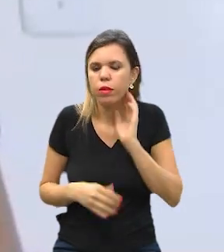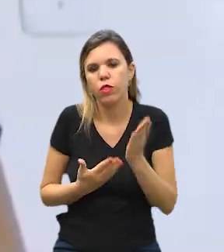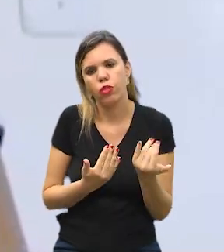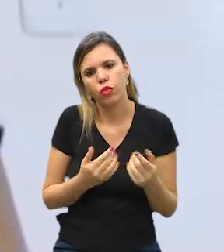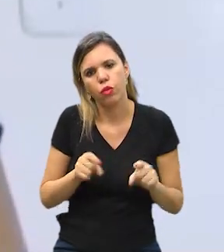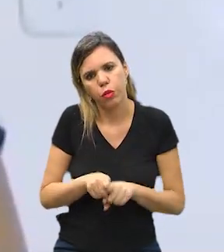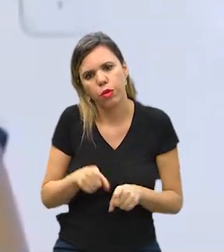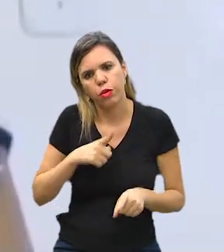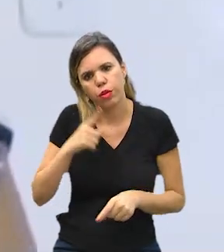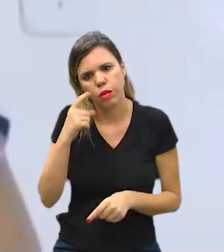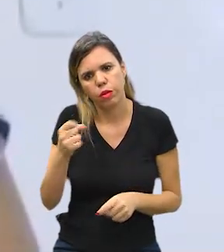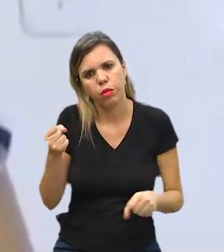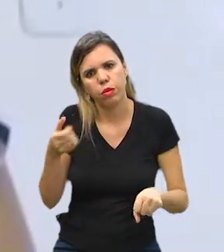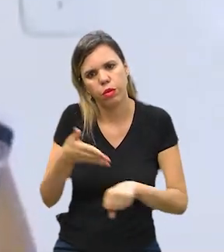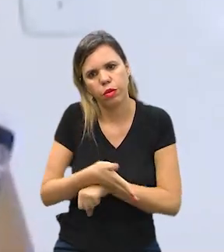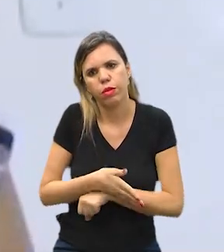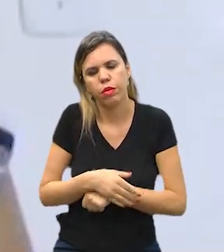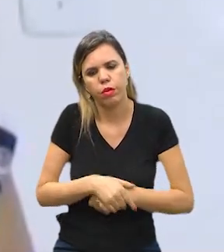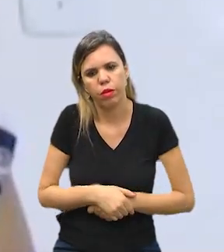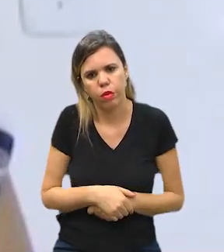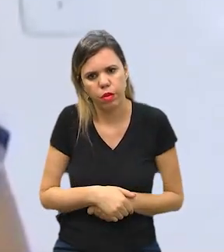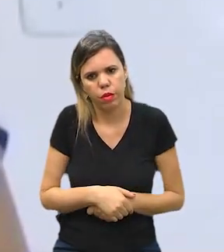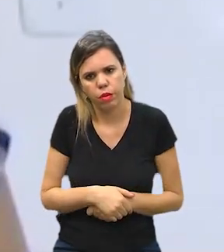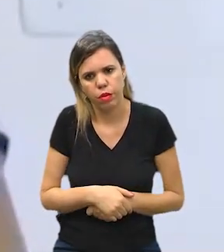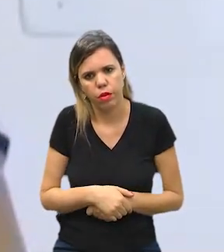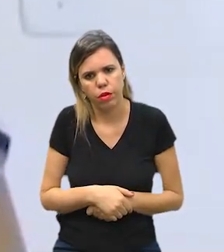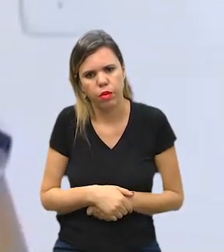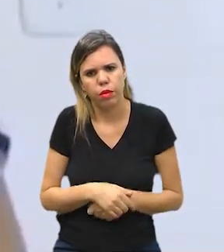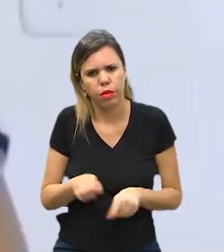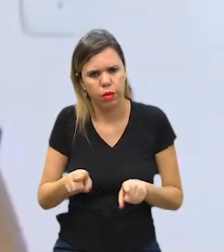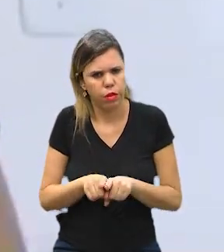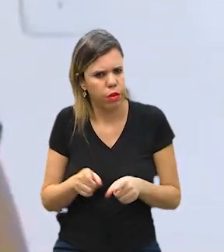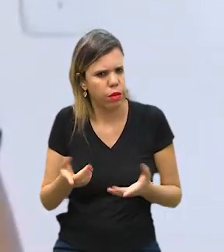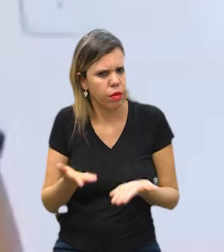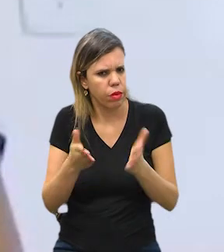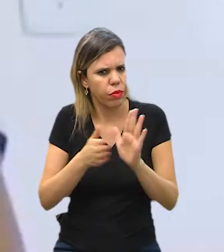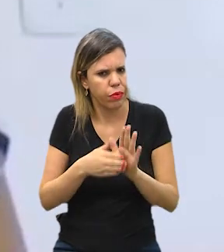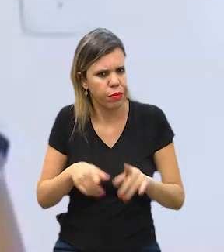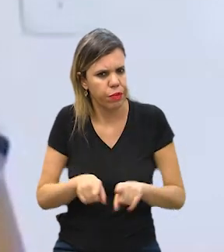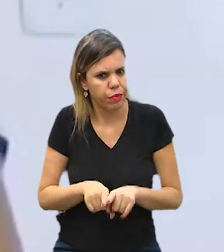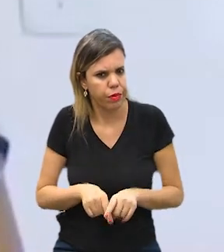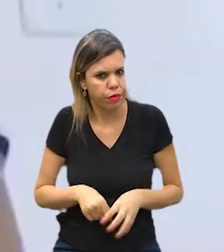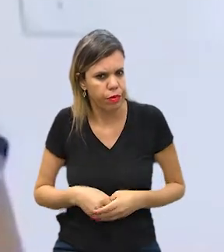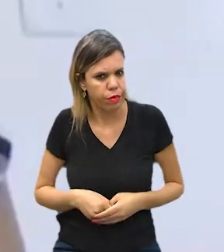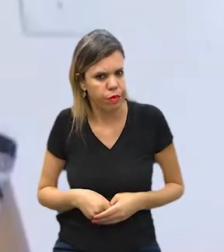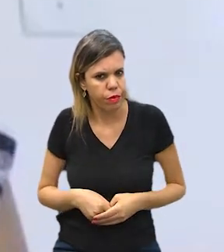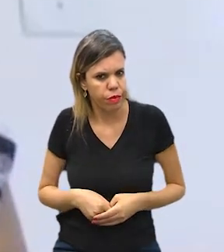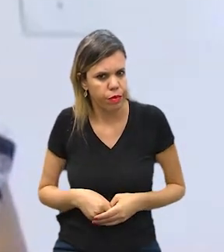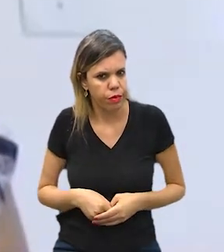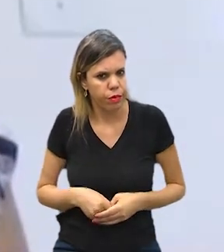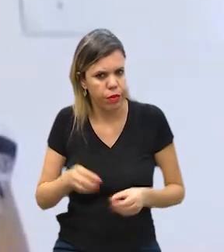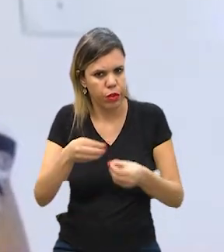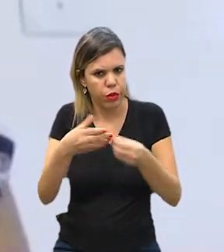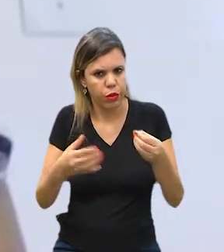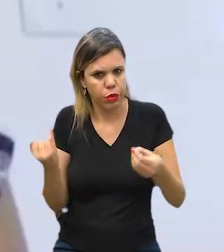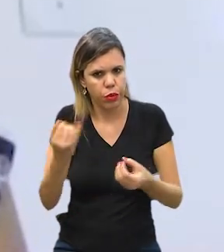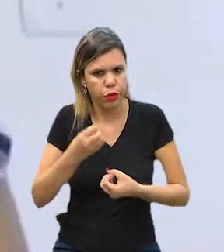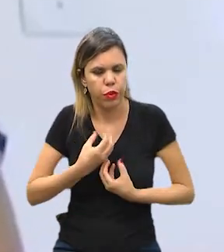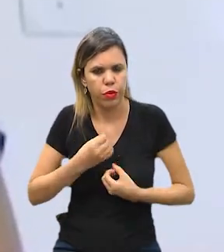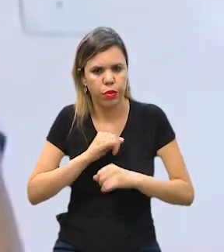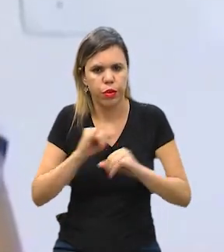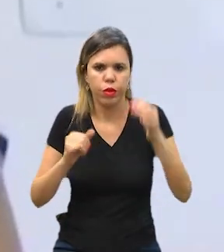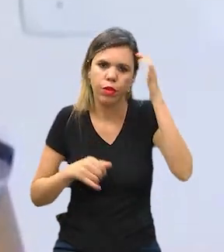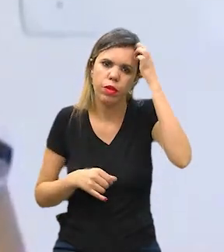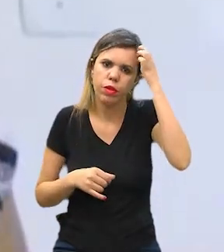estão de portas abertas e o jovem, tendo interesse, ele pode acessá-las, que elas vão conseguir também ofertar aí